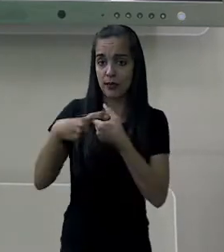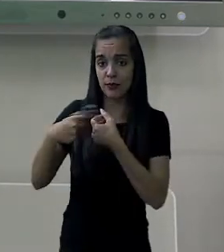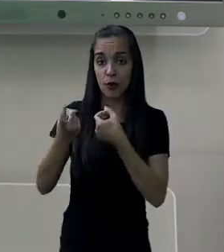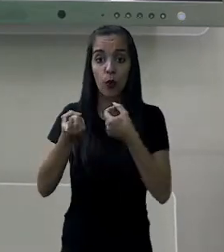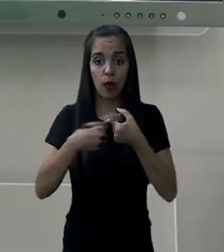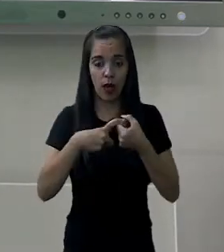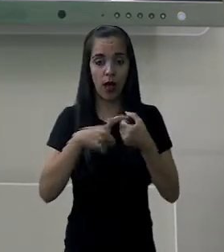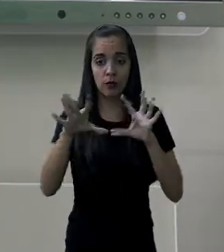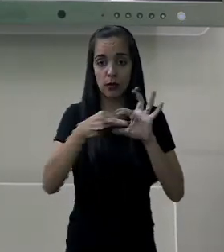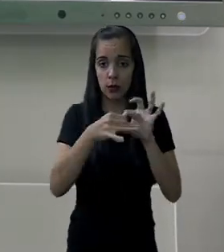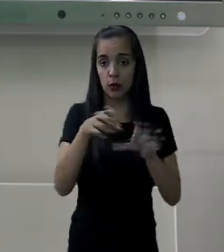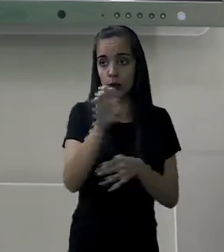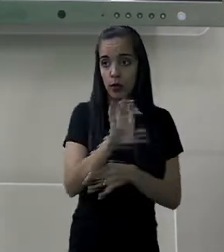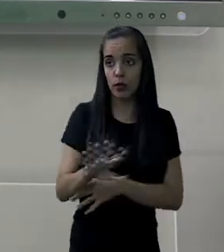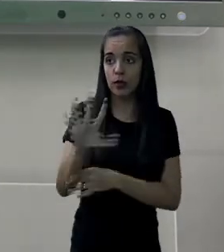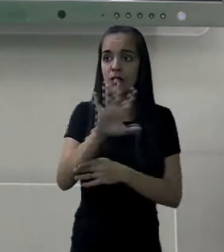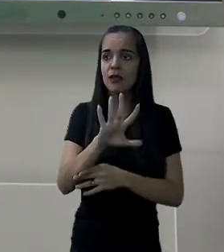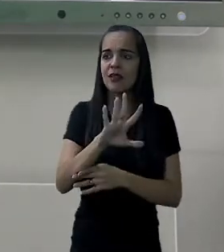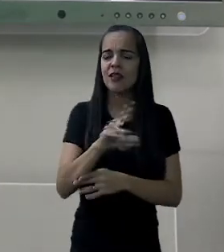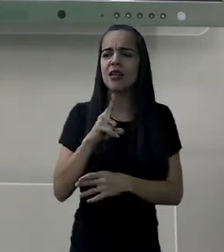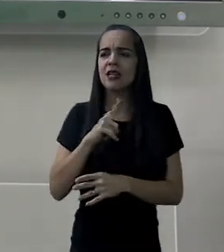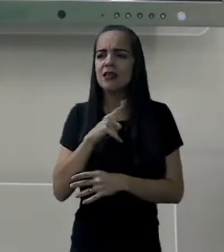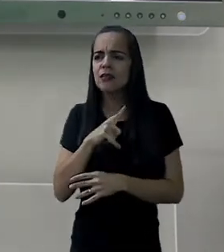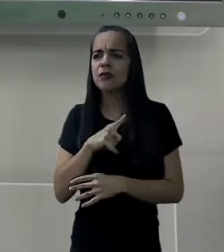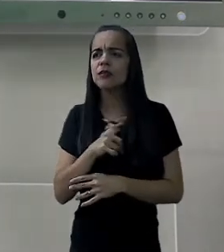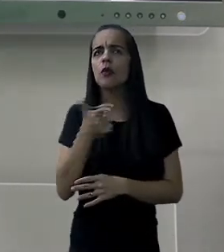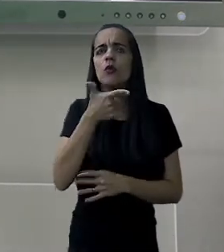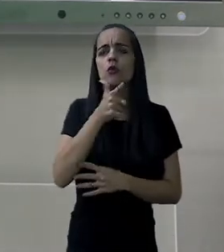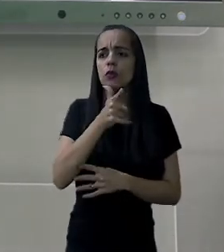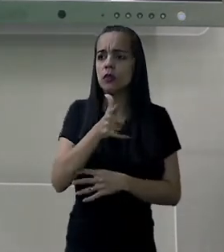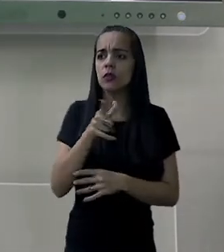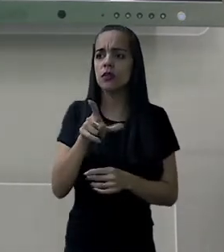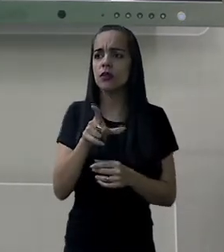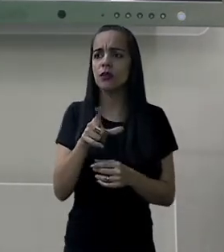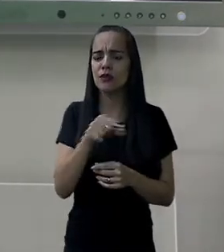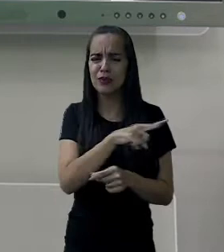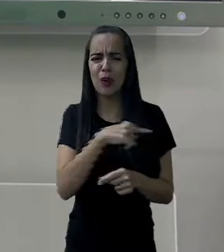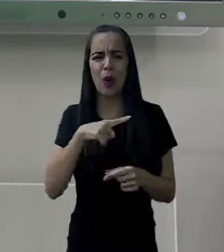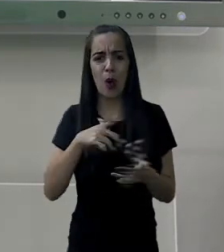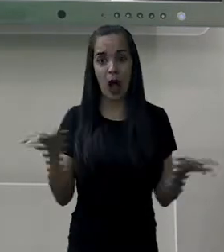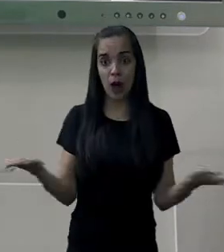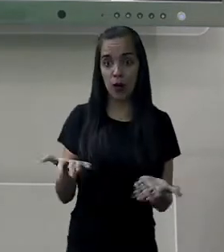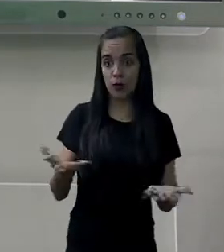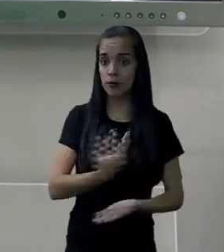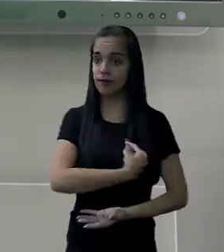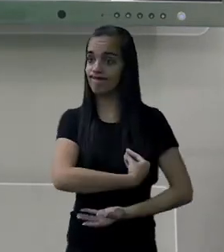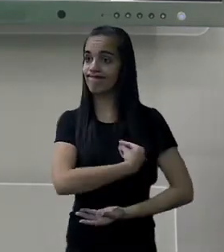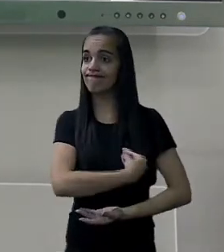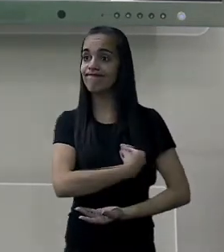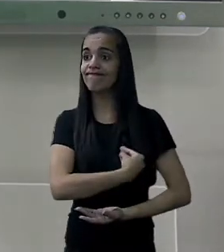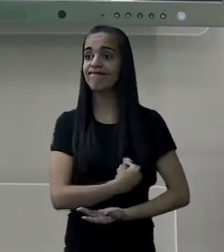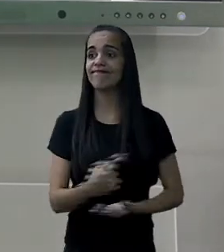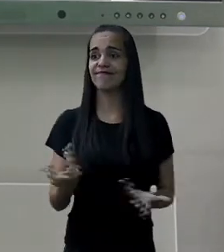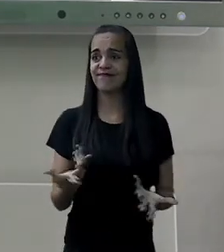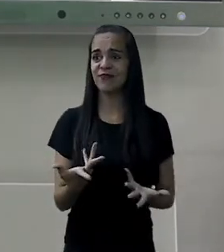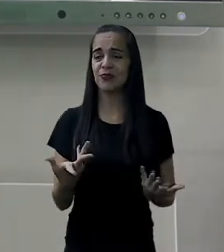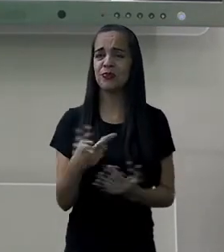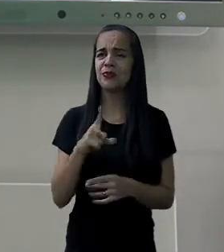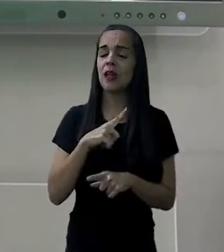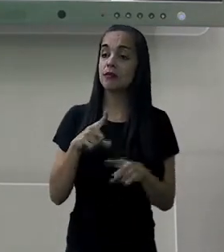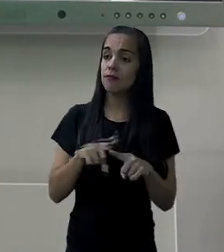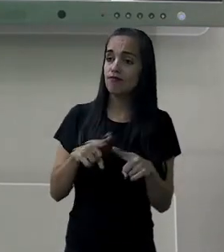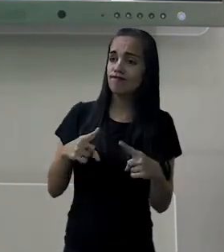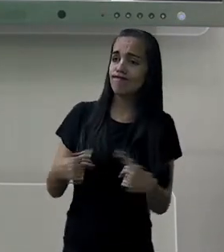União Europeia eles passam, e inclusive no momento atual, tá? Apesar